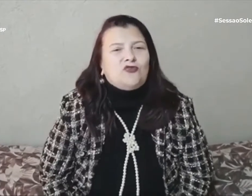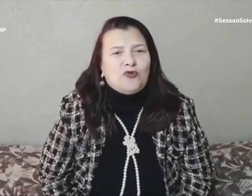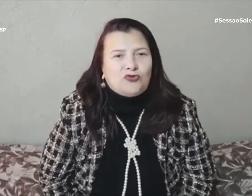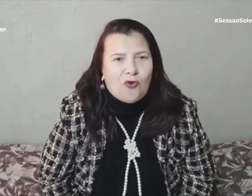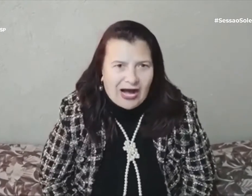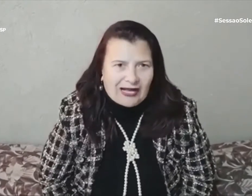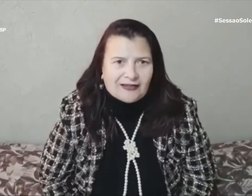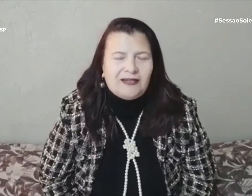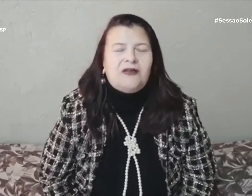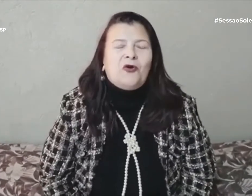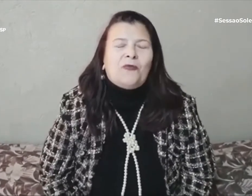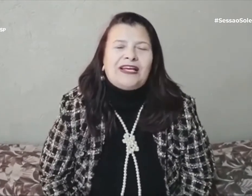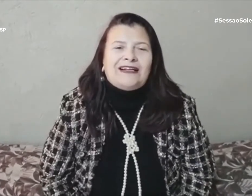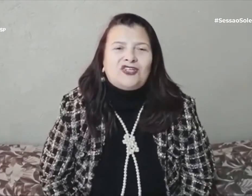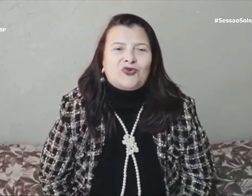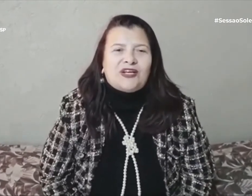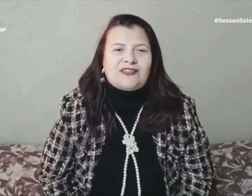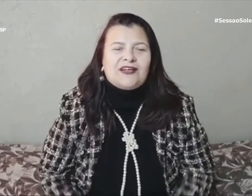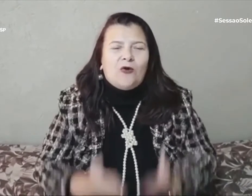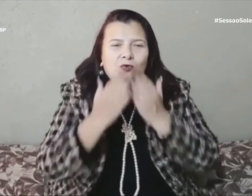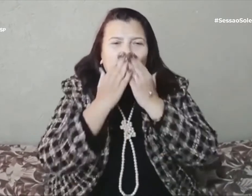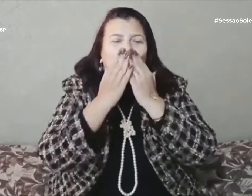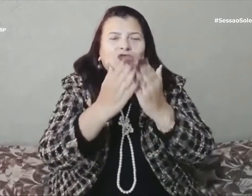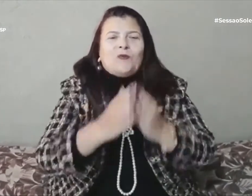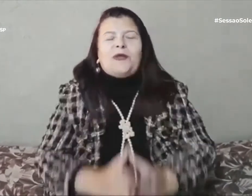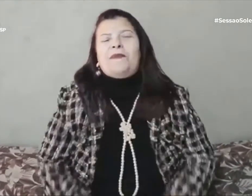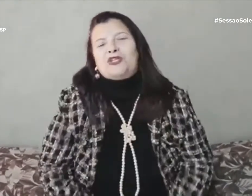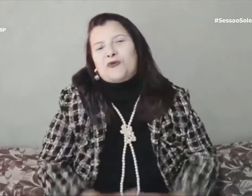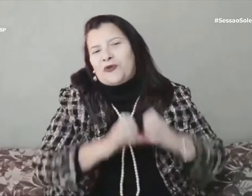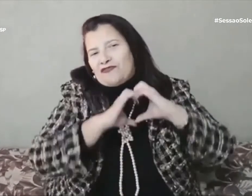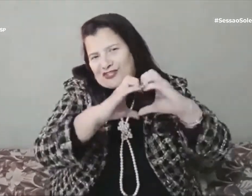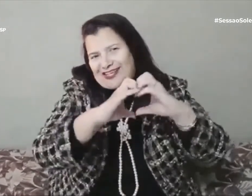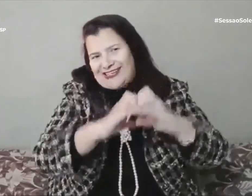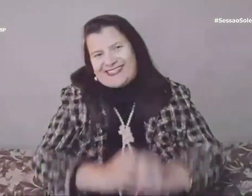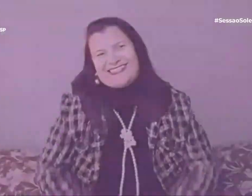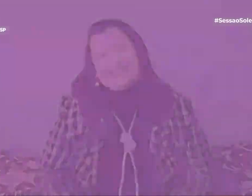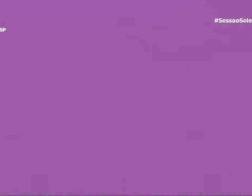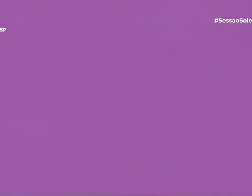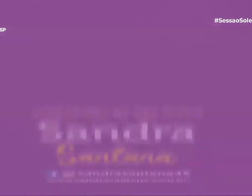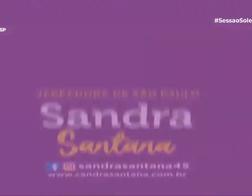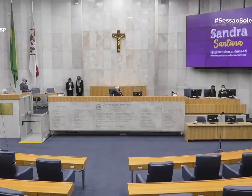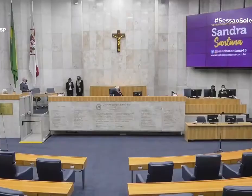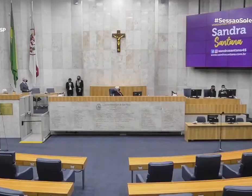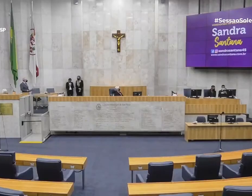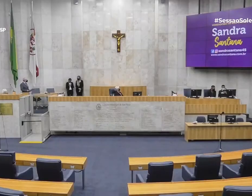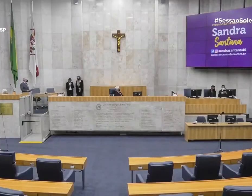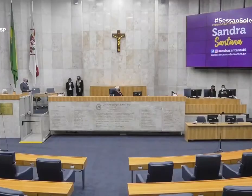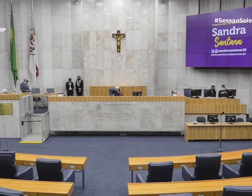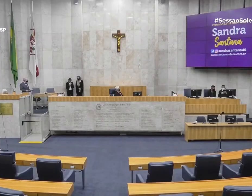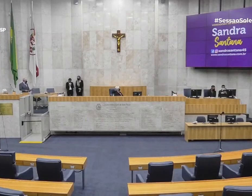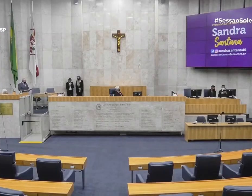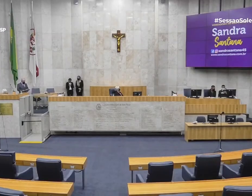que me sinto muito honrada. Obrigada de coração, super beijo para vocês.